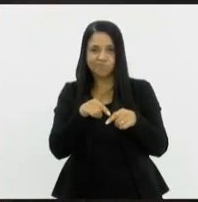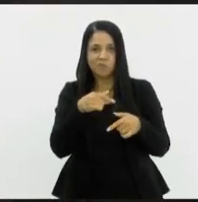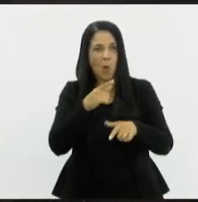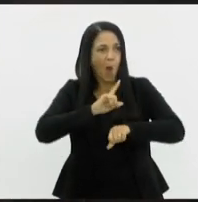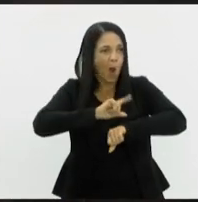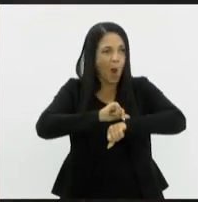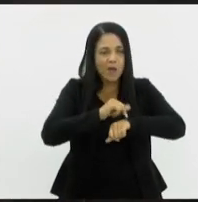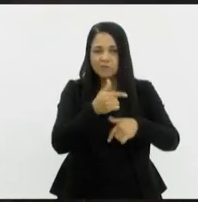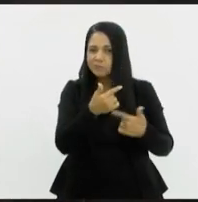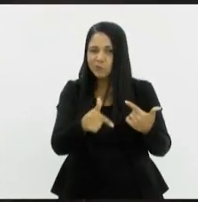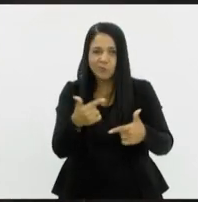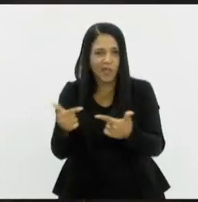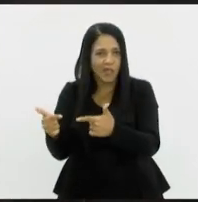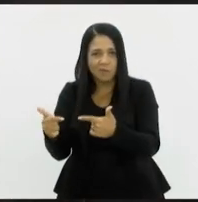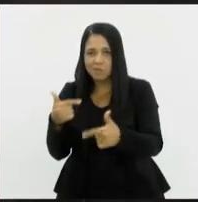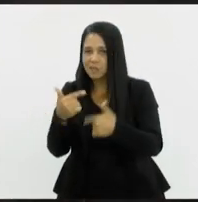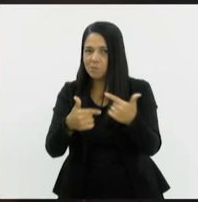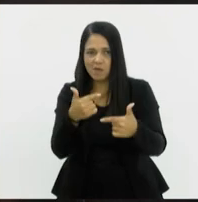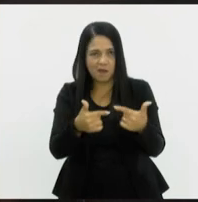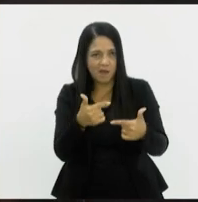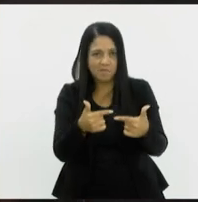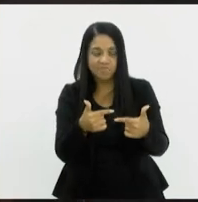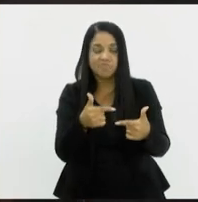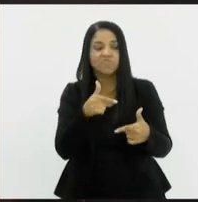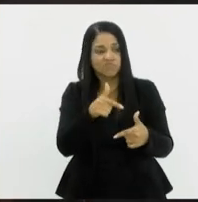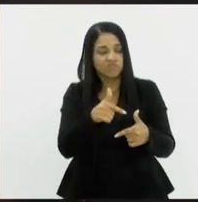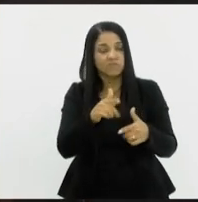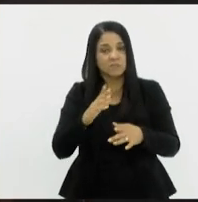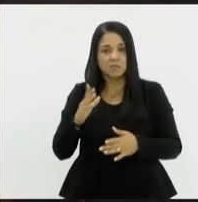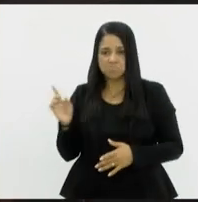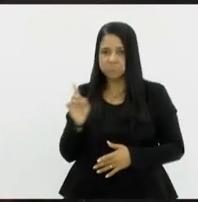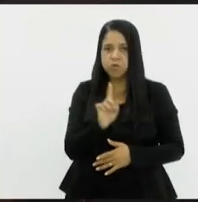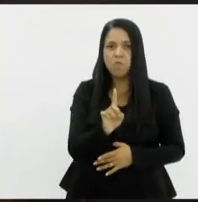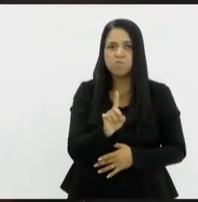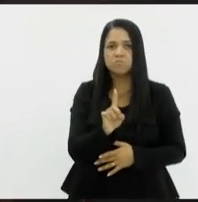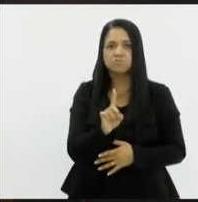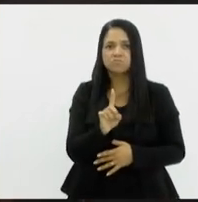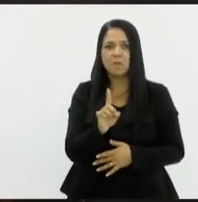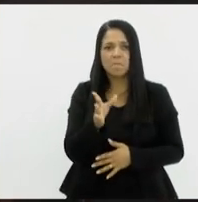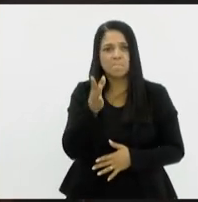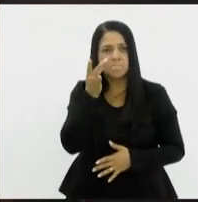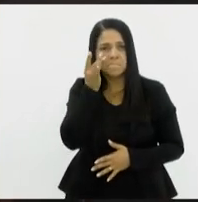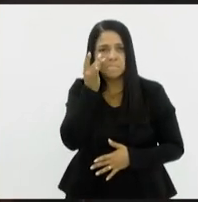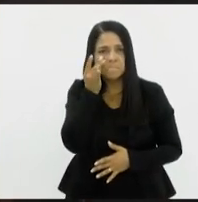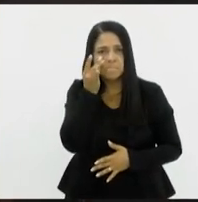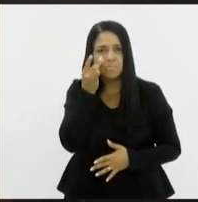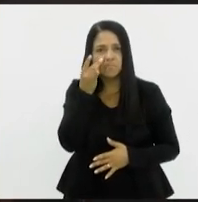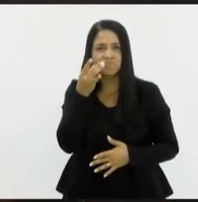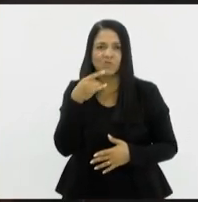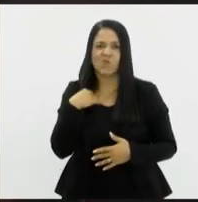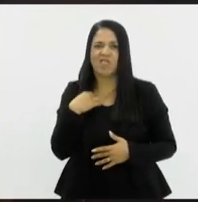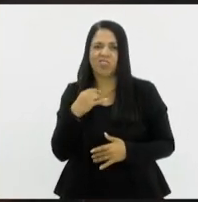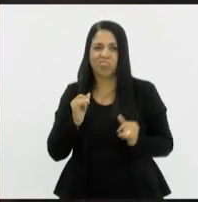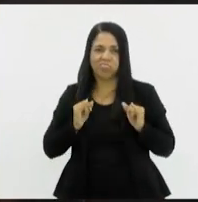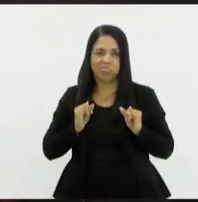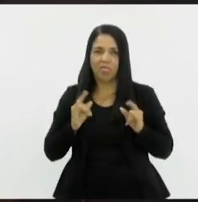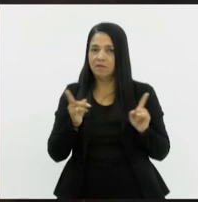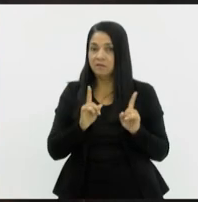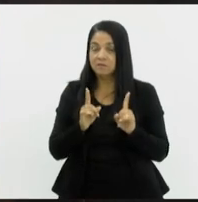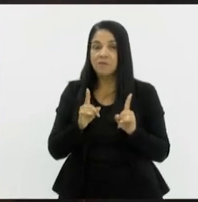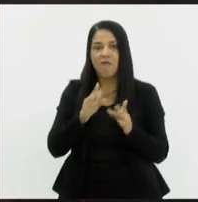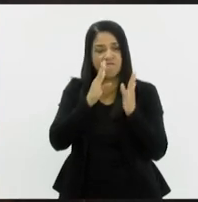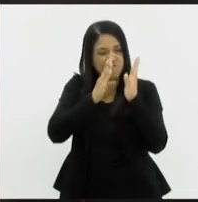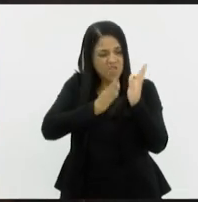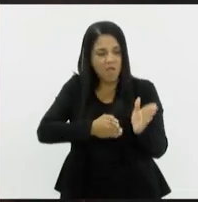trabalhar, o dever te chama, o senhor está presente, não faz corpo mole, e o principal, é